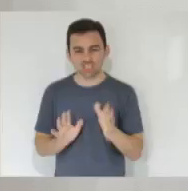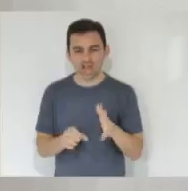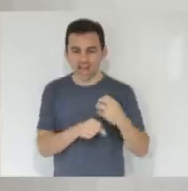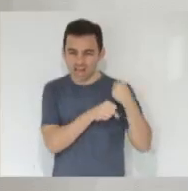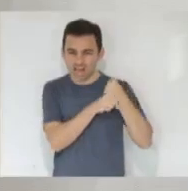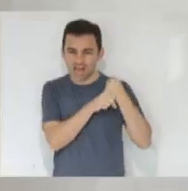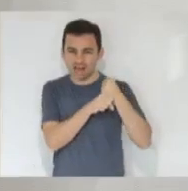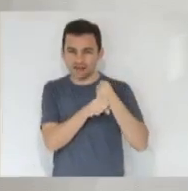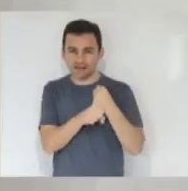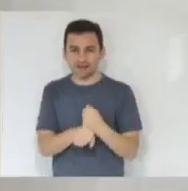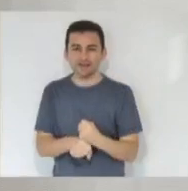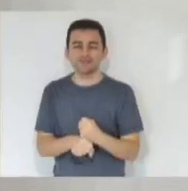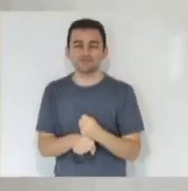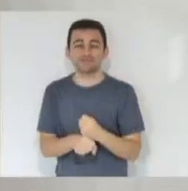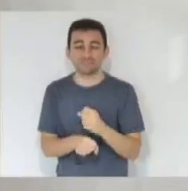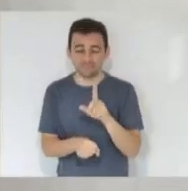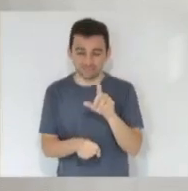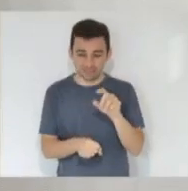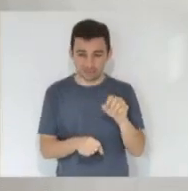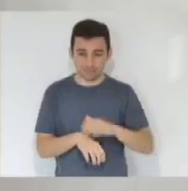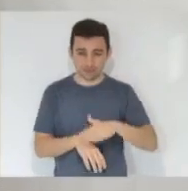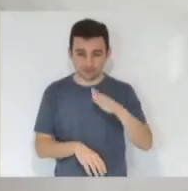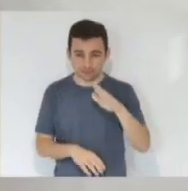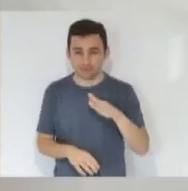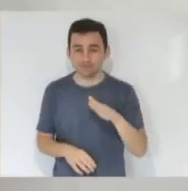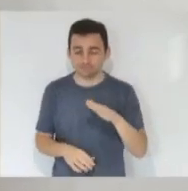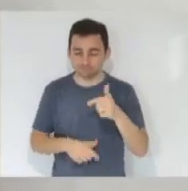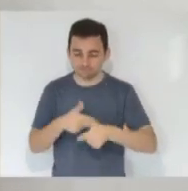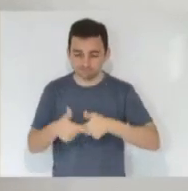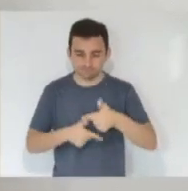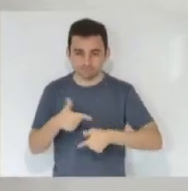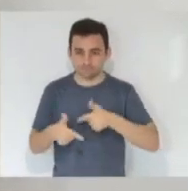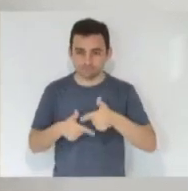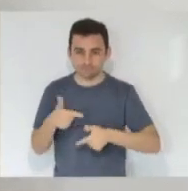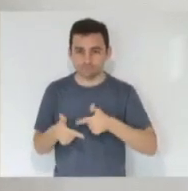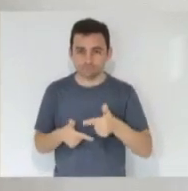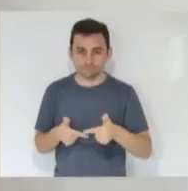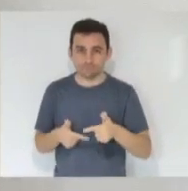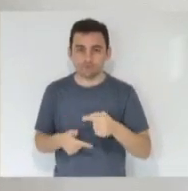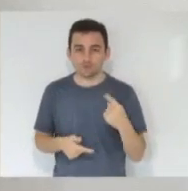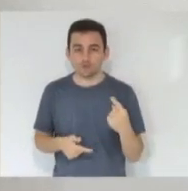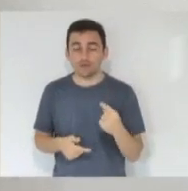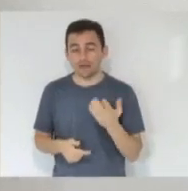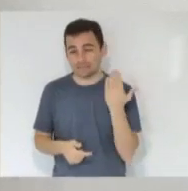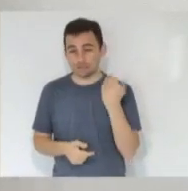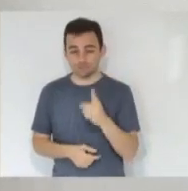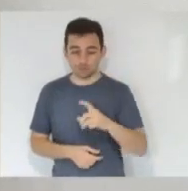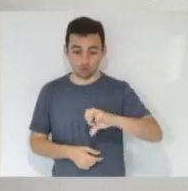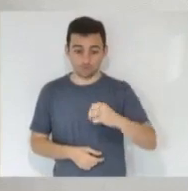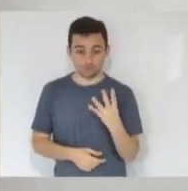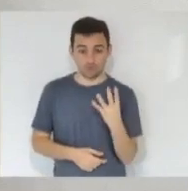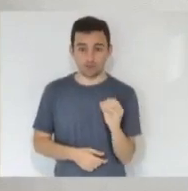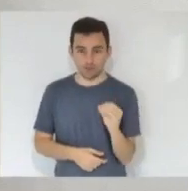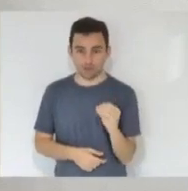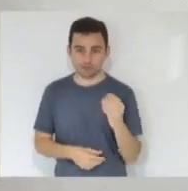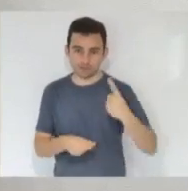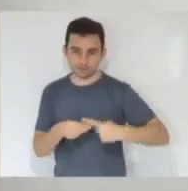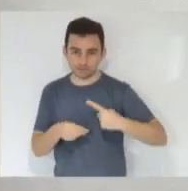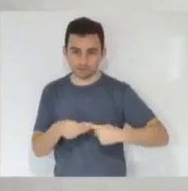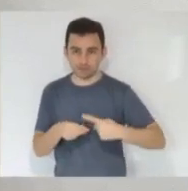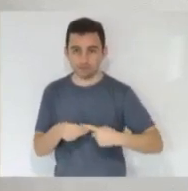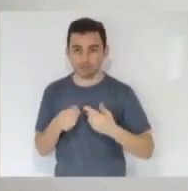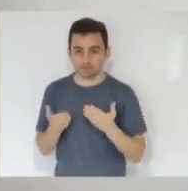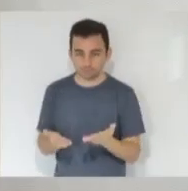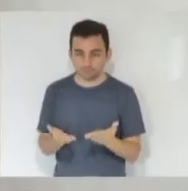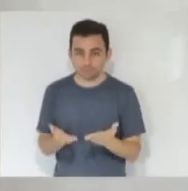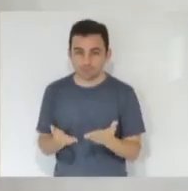anos, nessa história centenária desta atividade, onde, nos anos 40, o nosso município